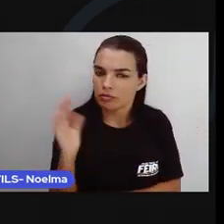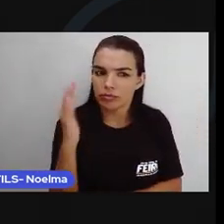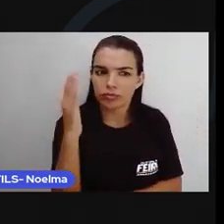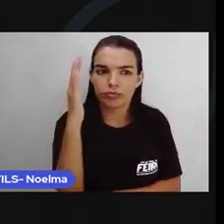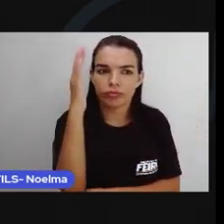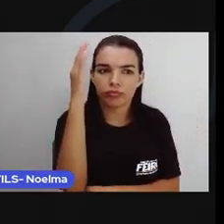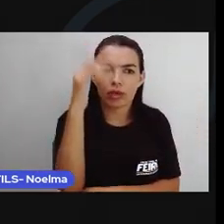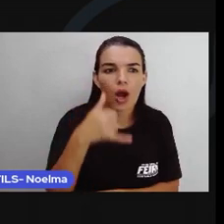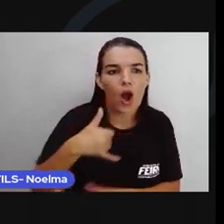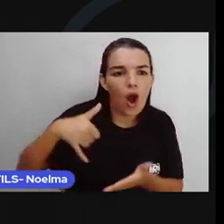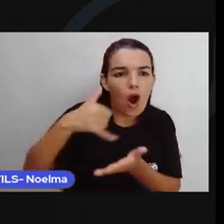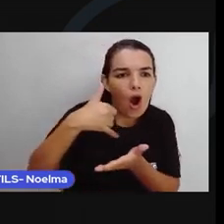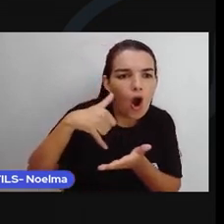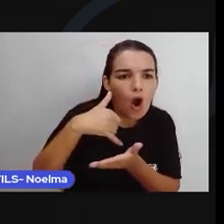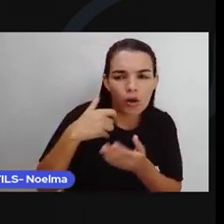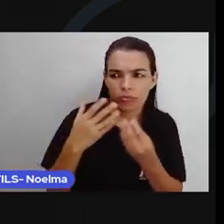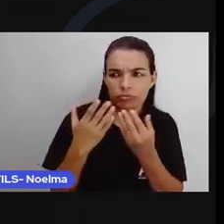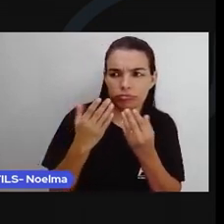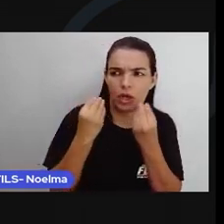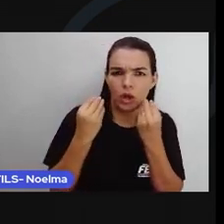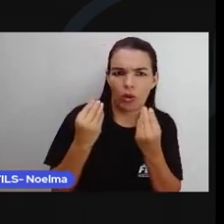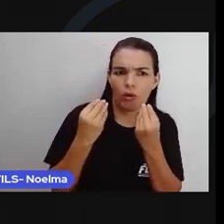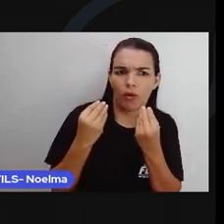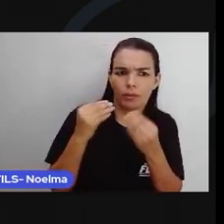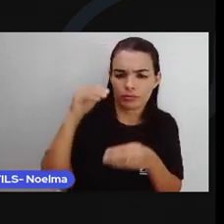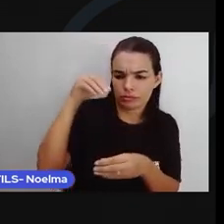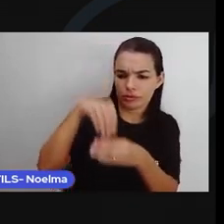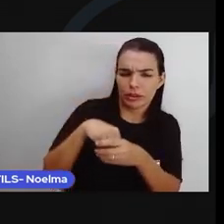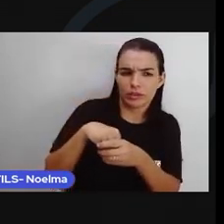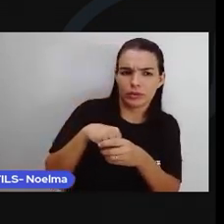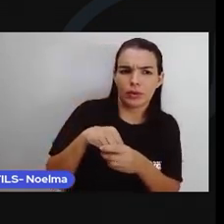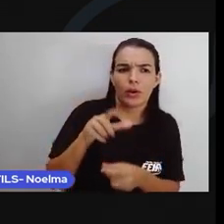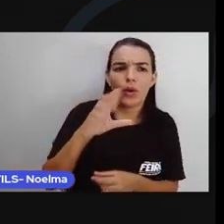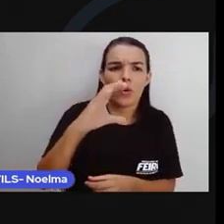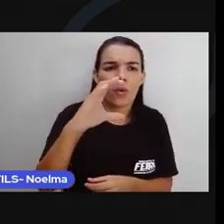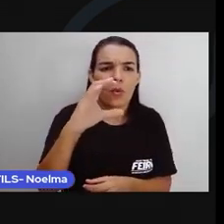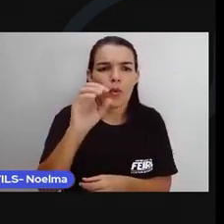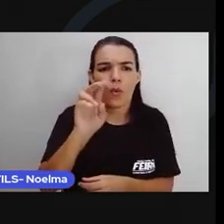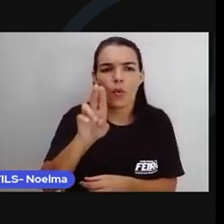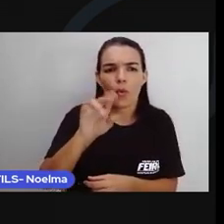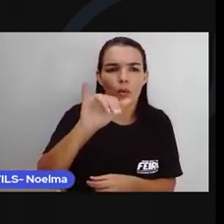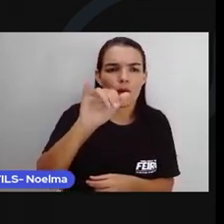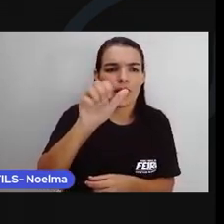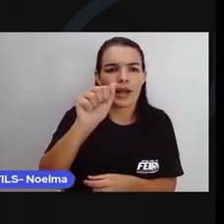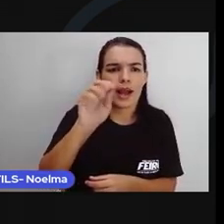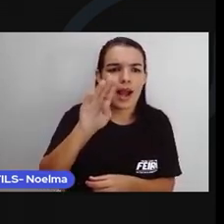Já imaginou petróleo no rio Cuiabá? Agora quando, gente?